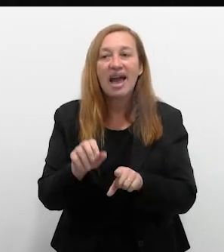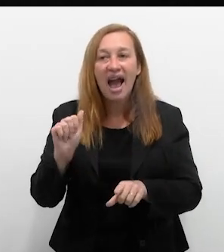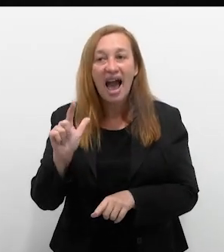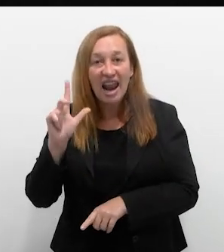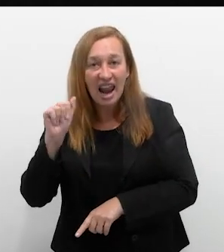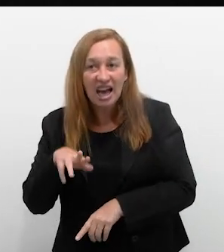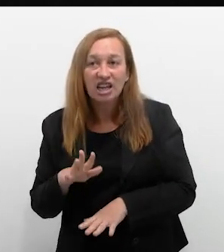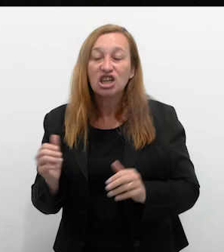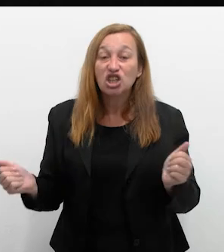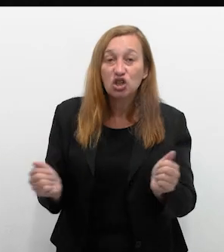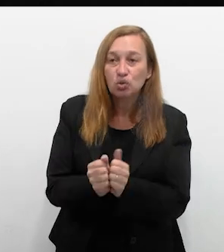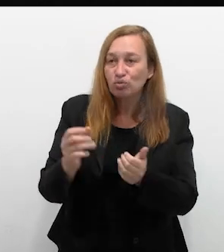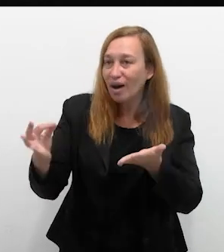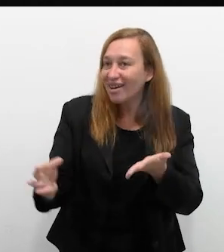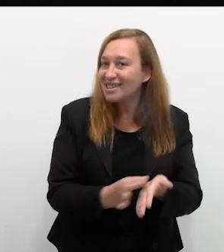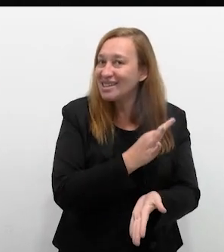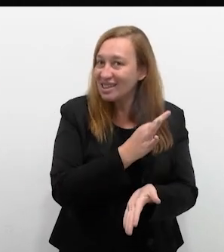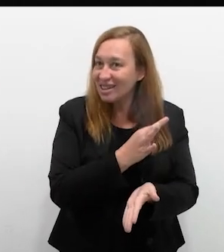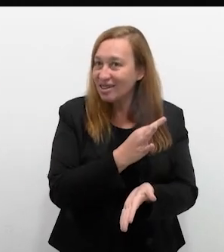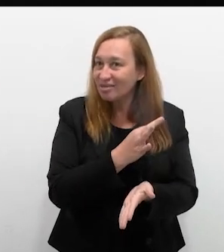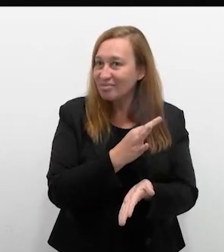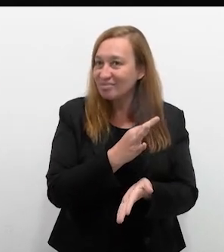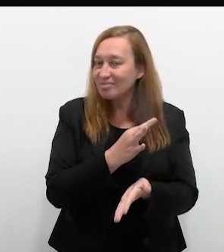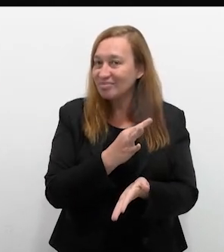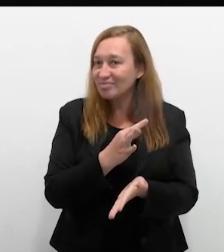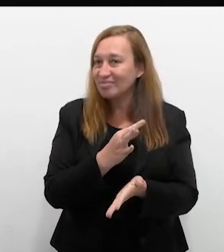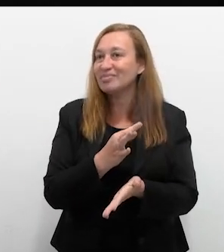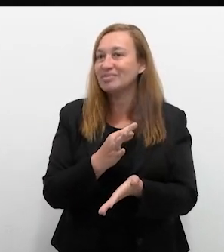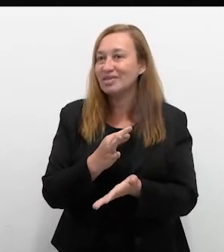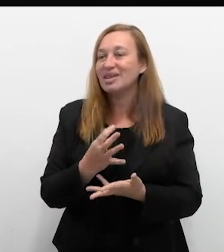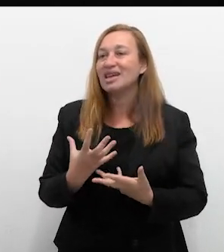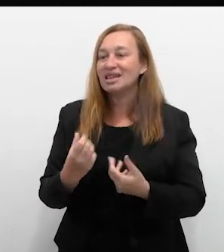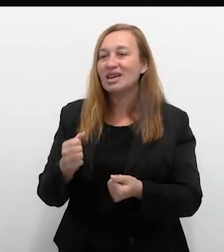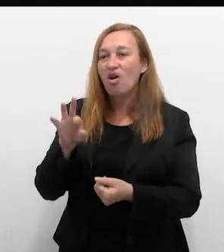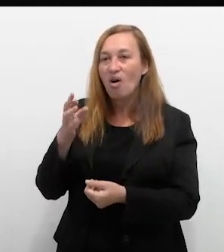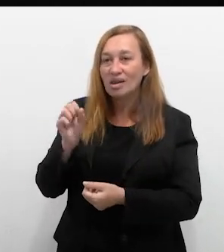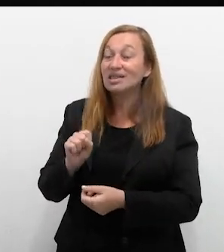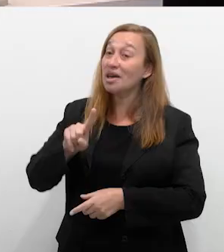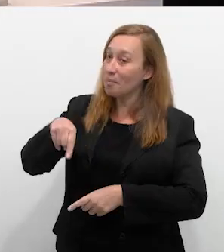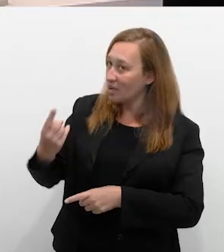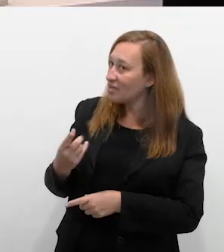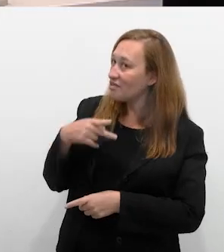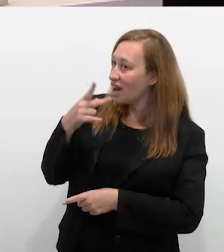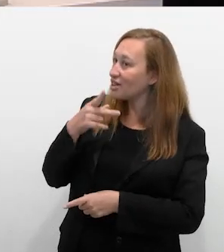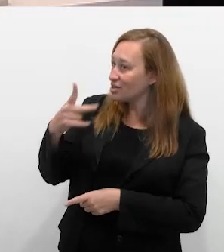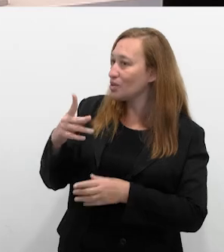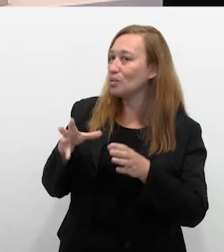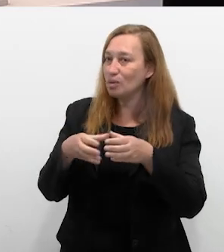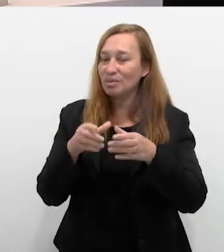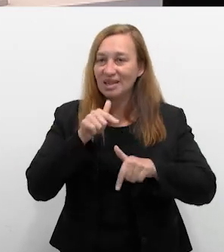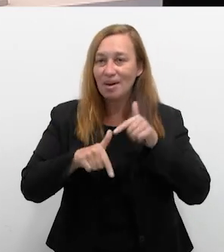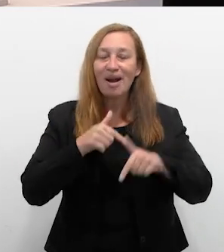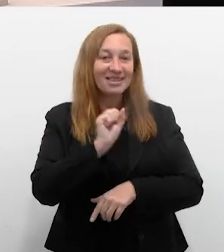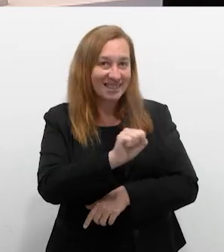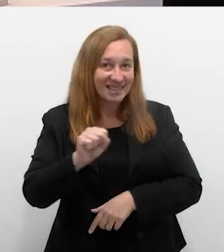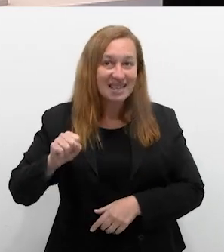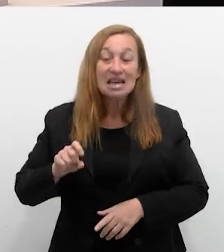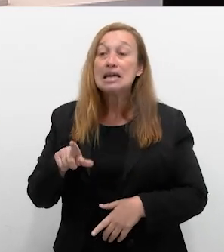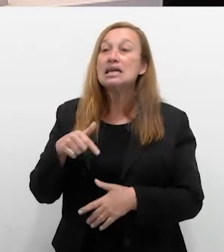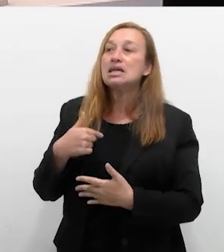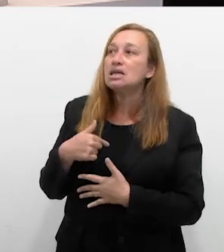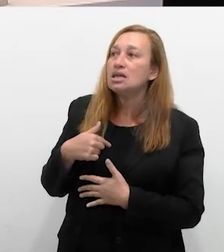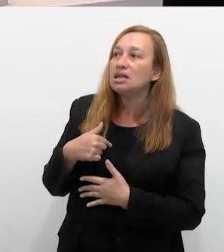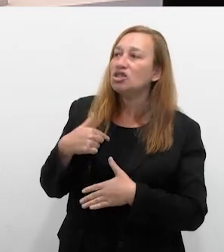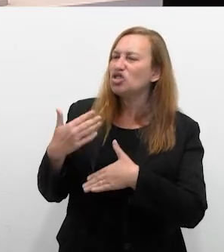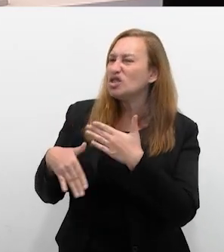meus assistentes, e juntos a gente assina o pacote da Rosa, né? Depois vamos falar um pouco dessa tua equipe, tá bom? Sim, sim.